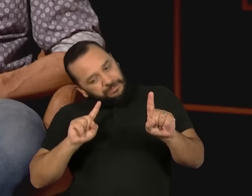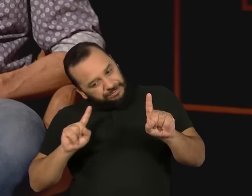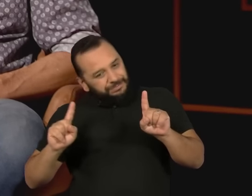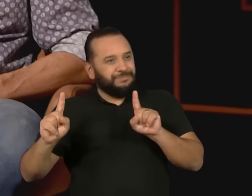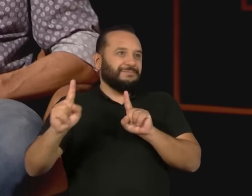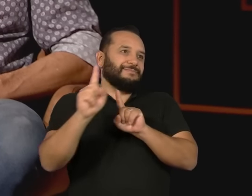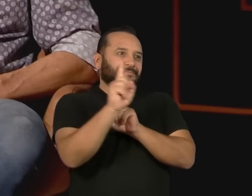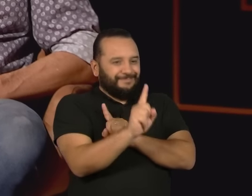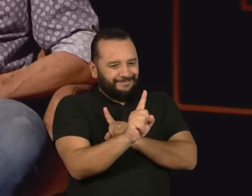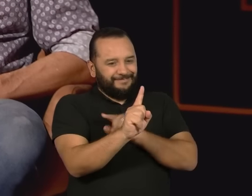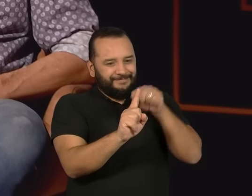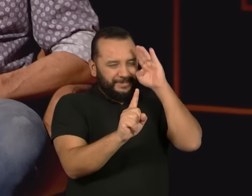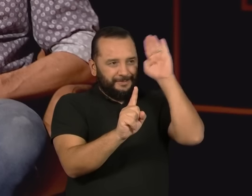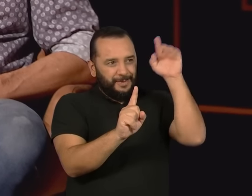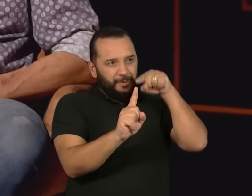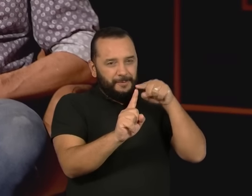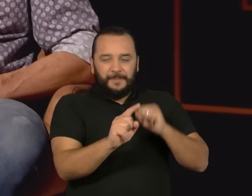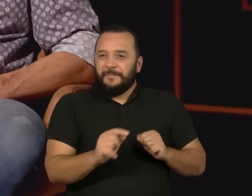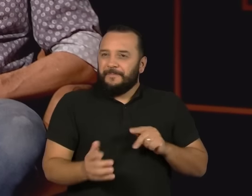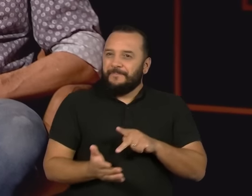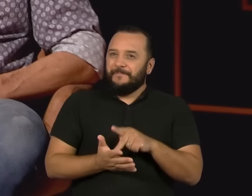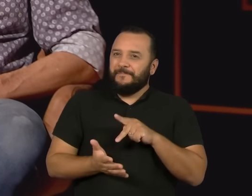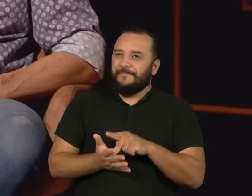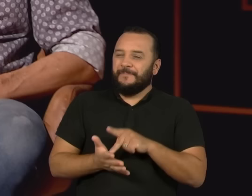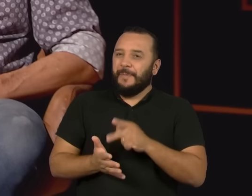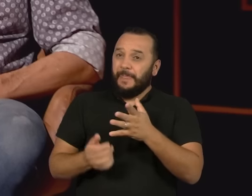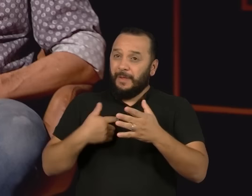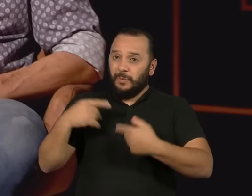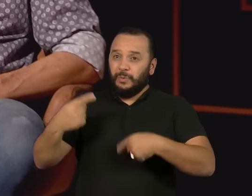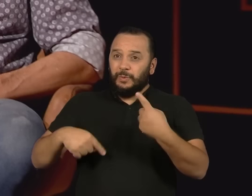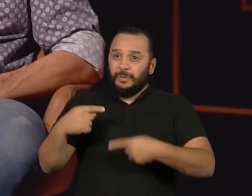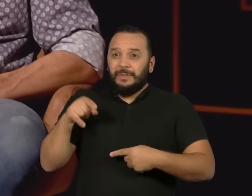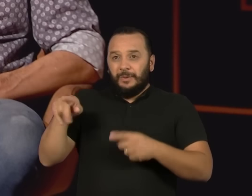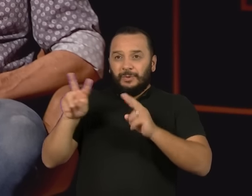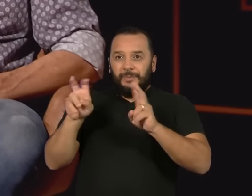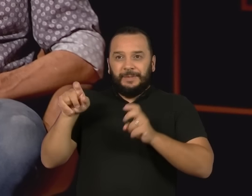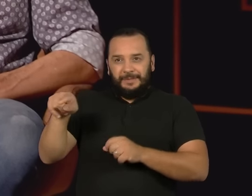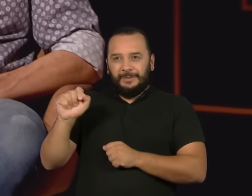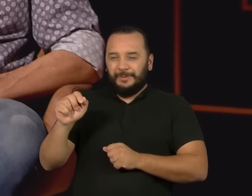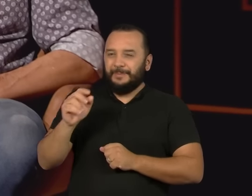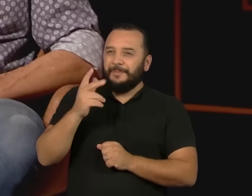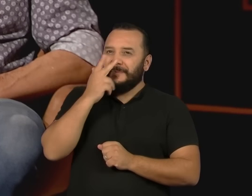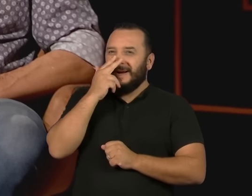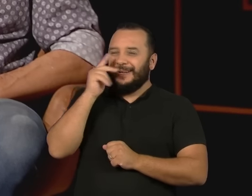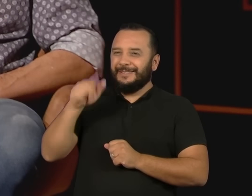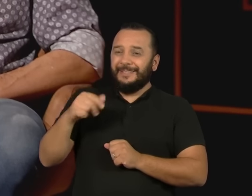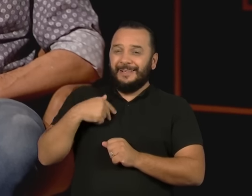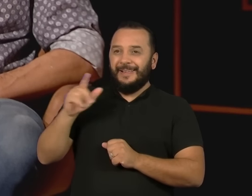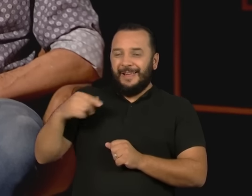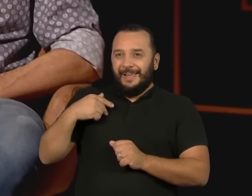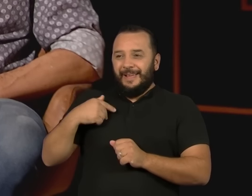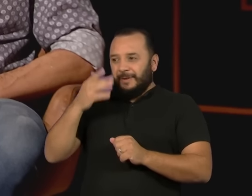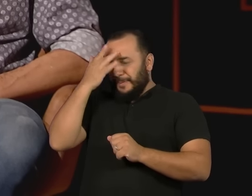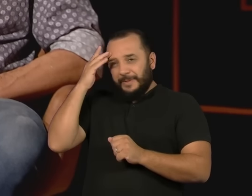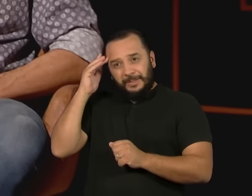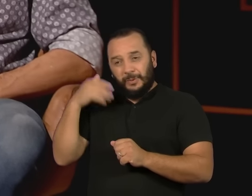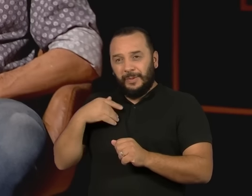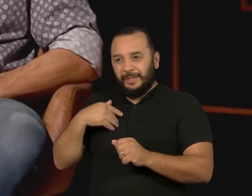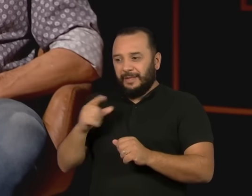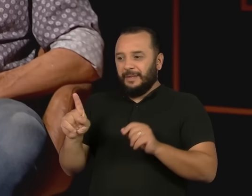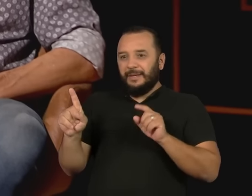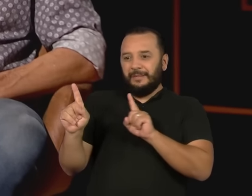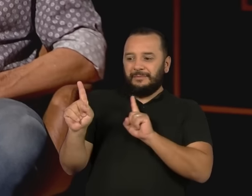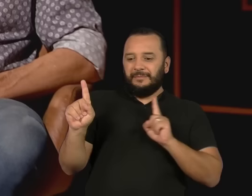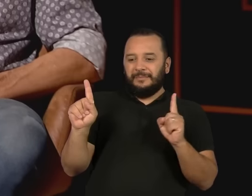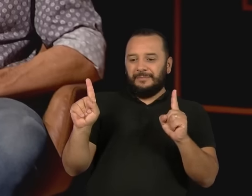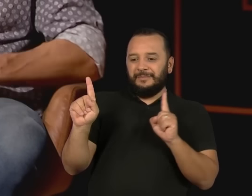A peça levanta realmente muito essa discussão. Em primeiro momento parece que é um figurante que quer ser ator, mas aí você vê que não